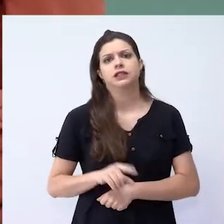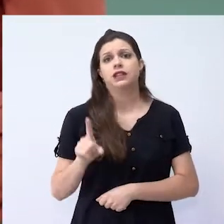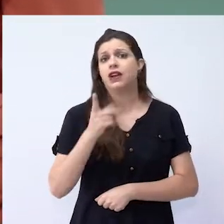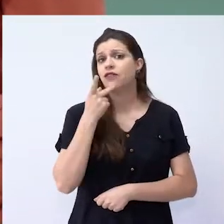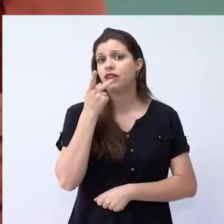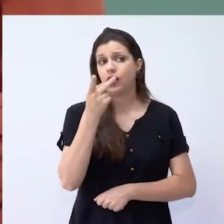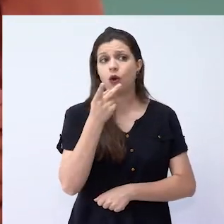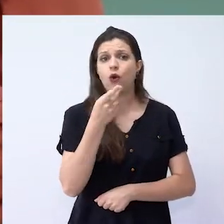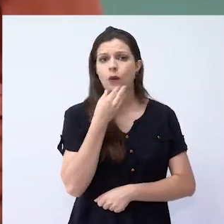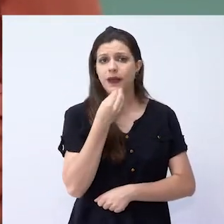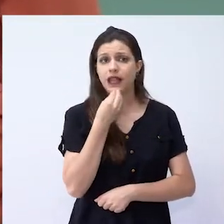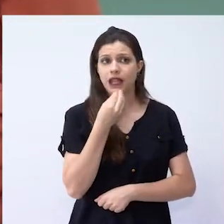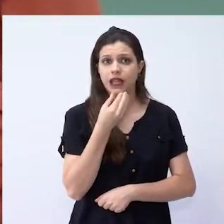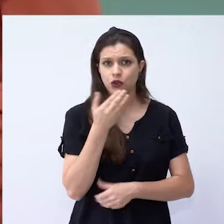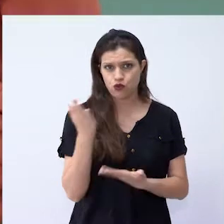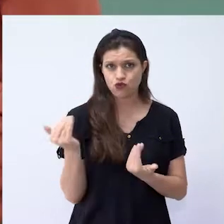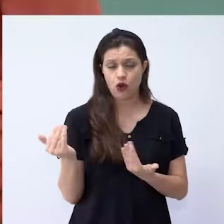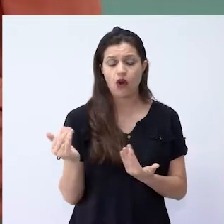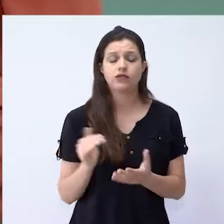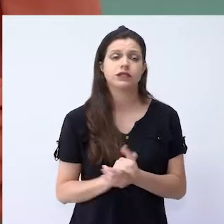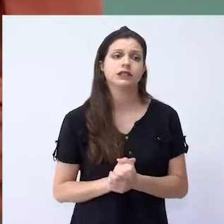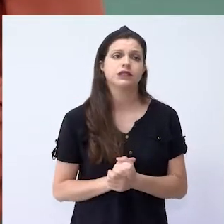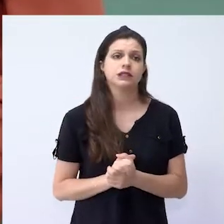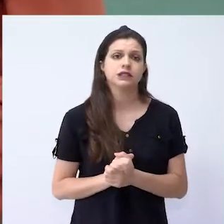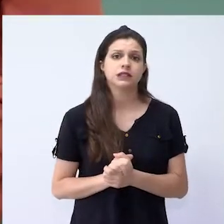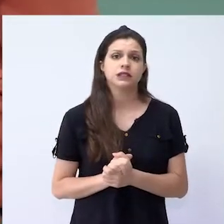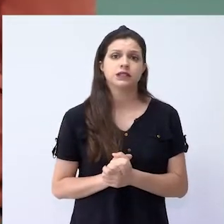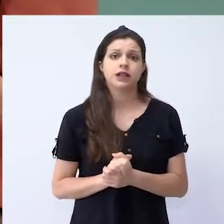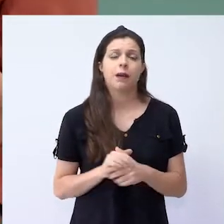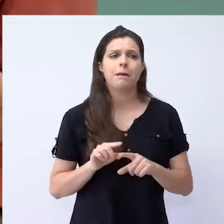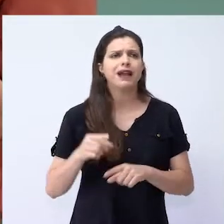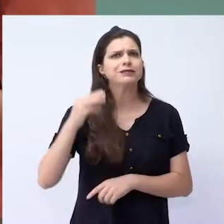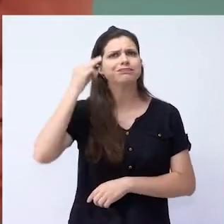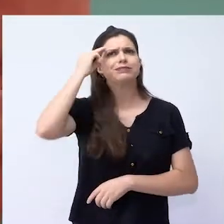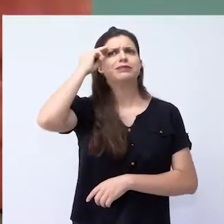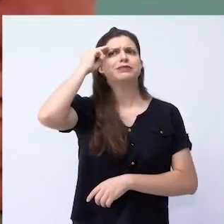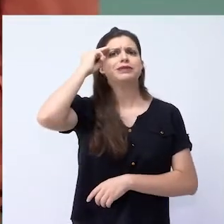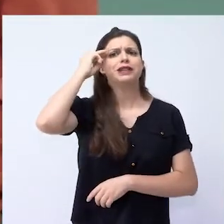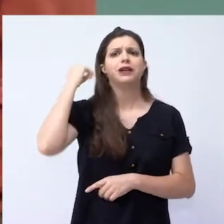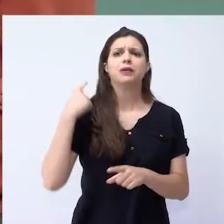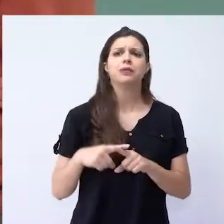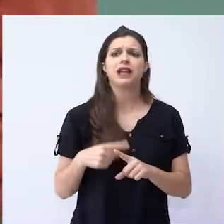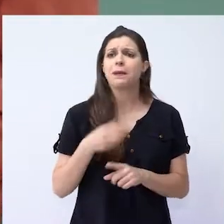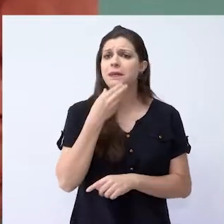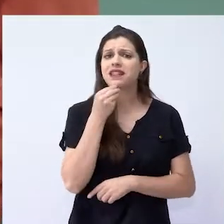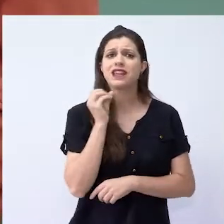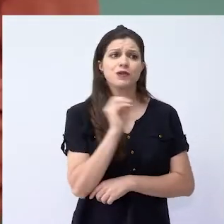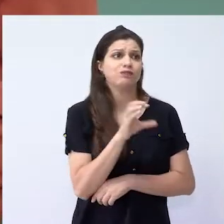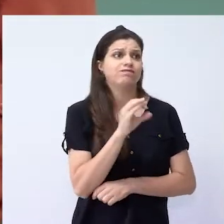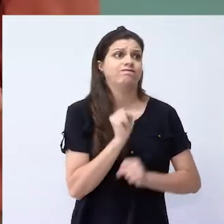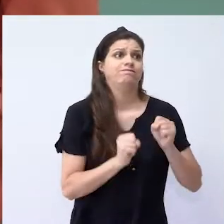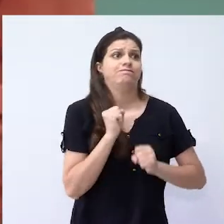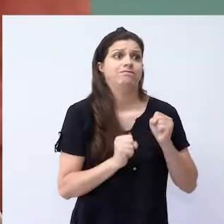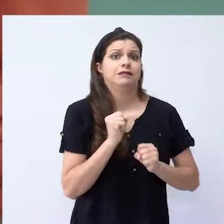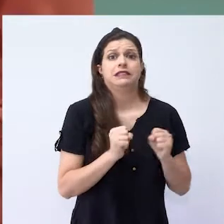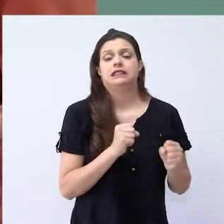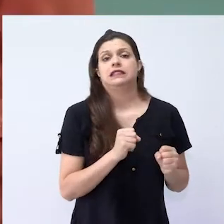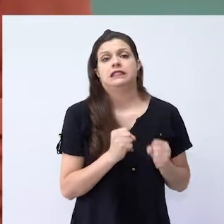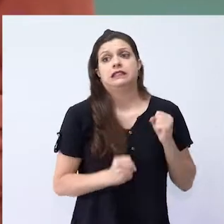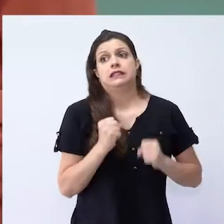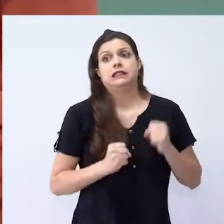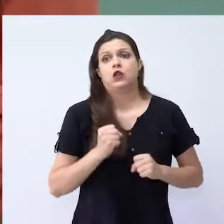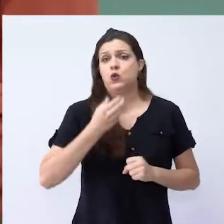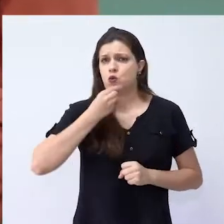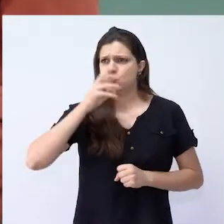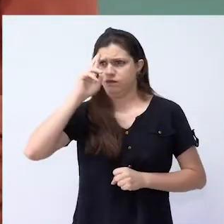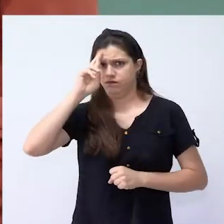acabamos não falando mais com esse menino posteriormente, mas ficou muito assim na minha memória pelo fato do menino ter ido embora,